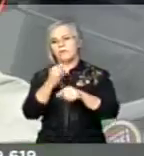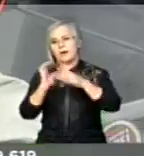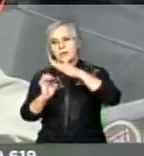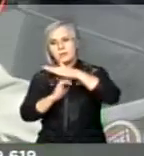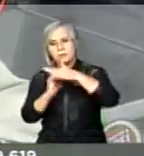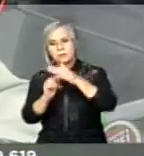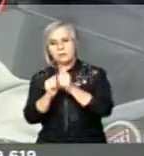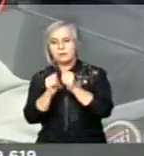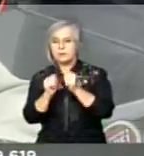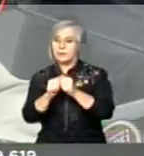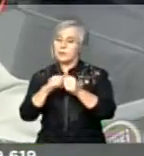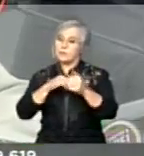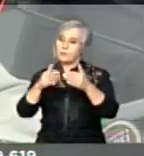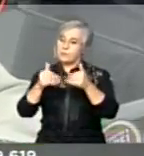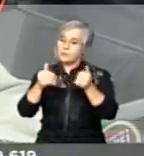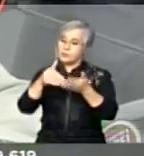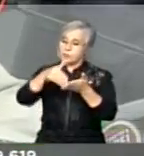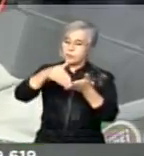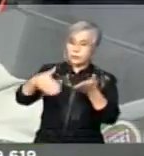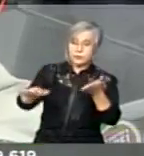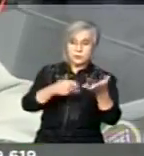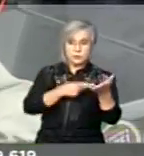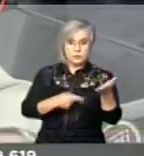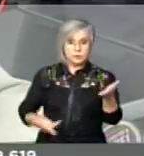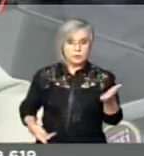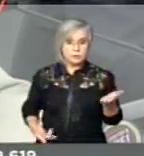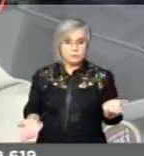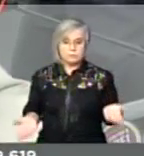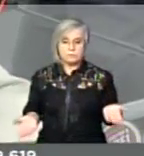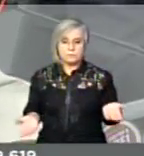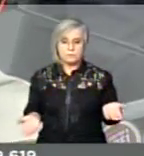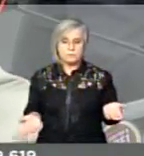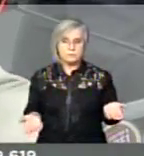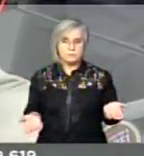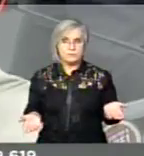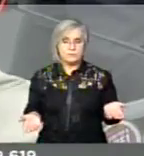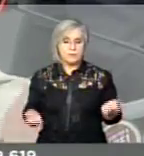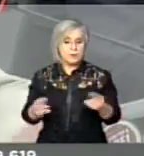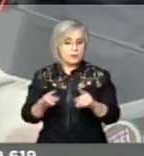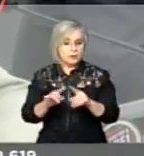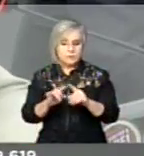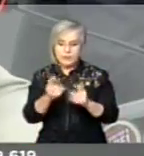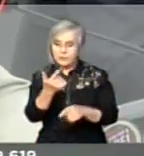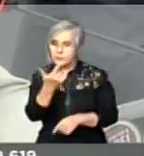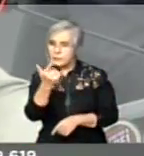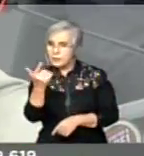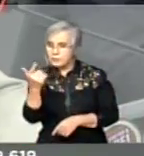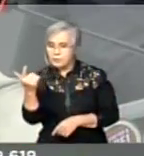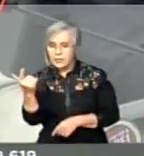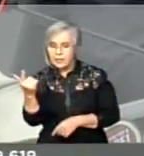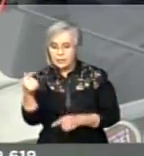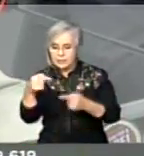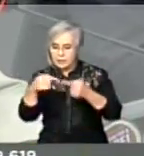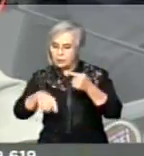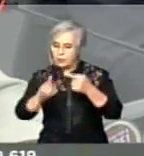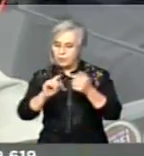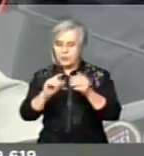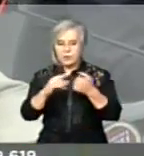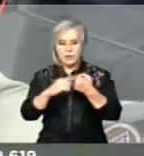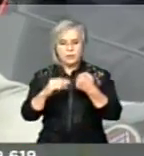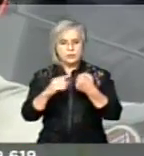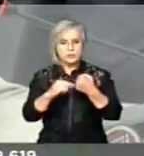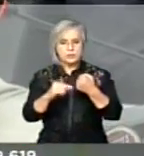também pedindo a destituição da presidente. Mas, olha, não se enquadram nos artigos 36 e 38 da Lei